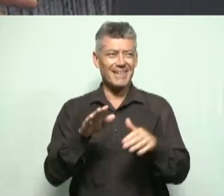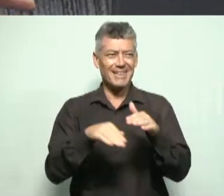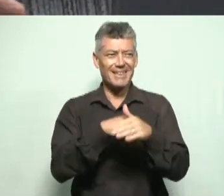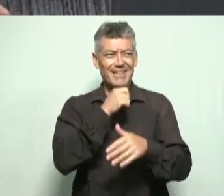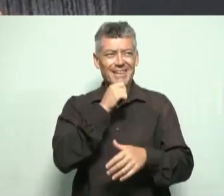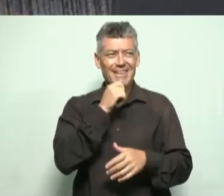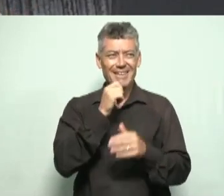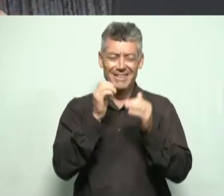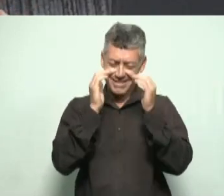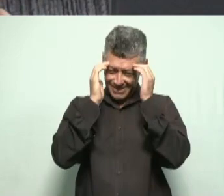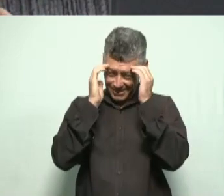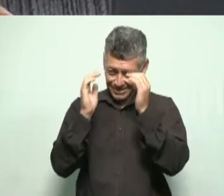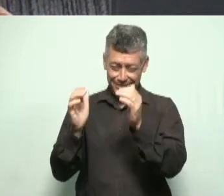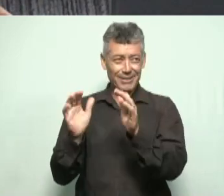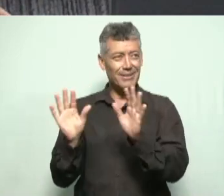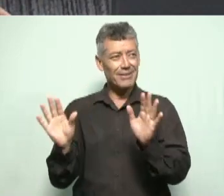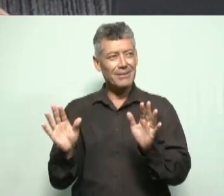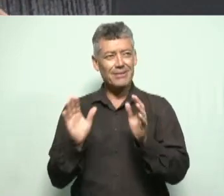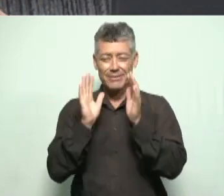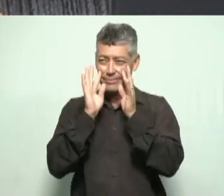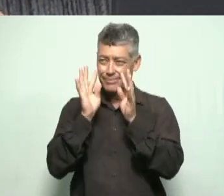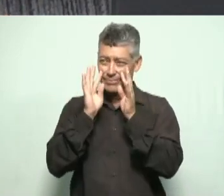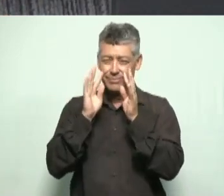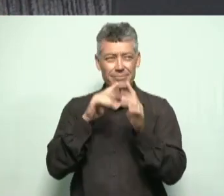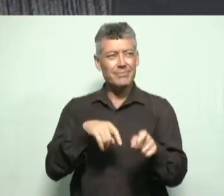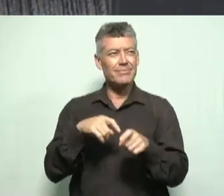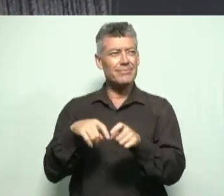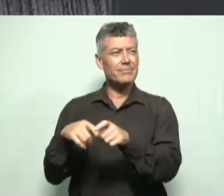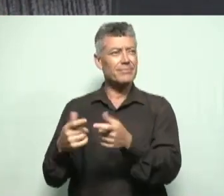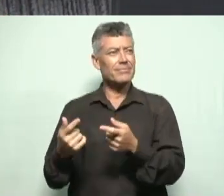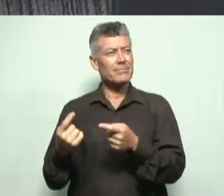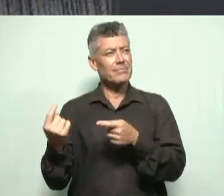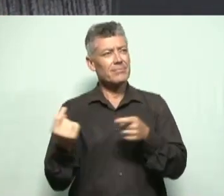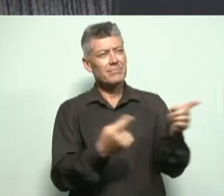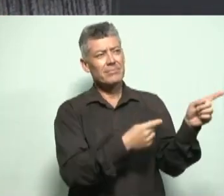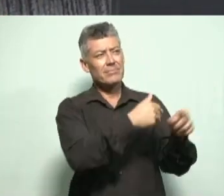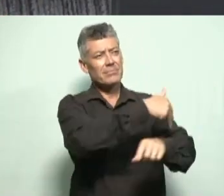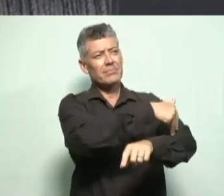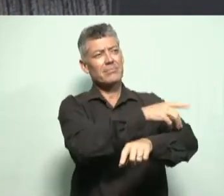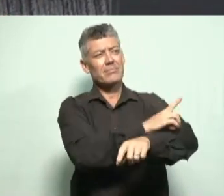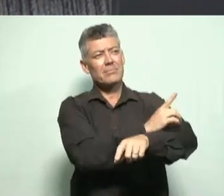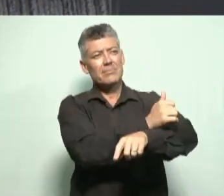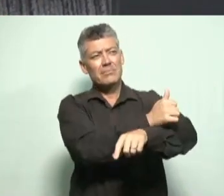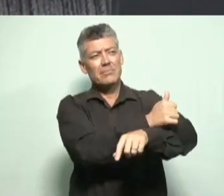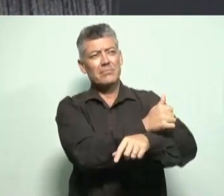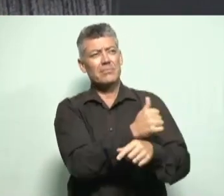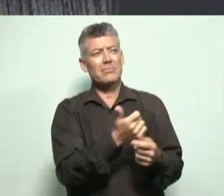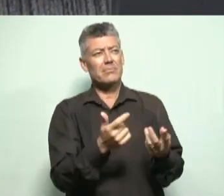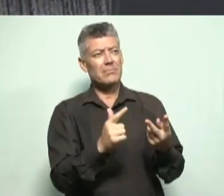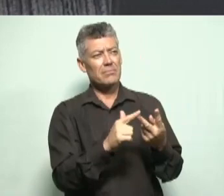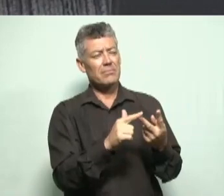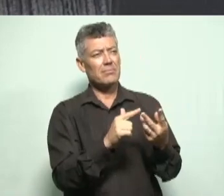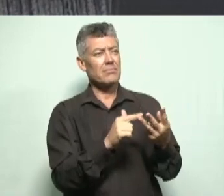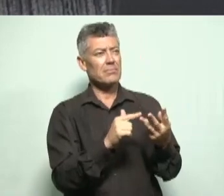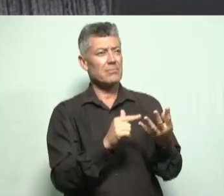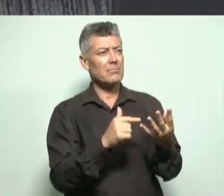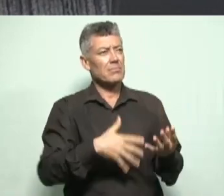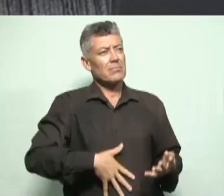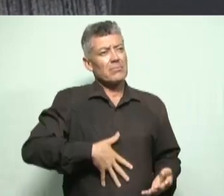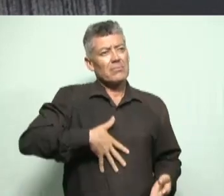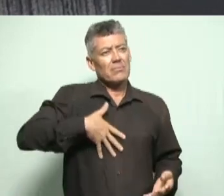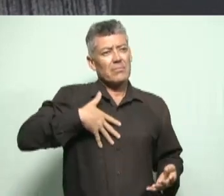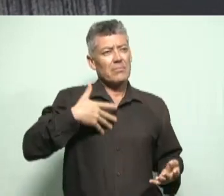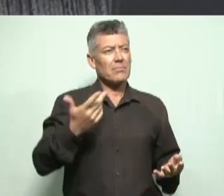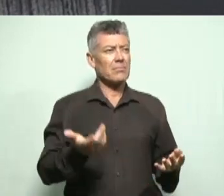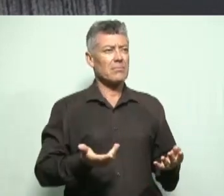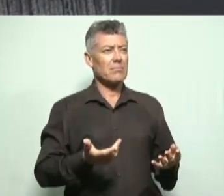assisto muito sertanejo, e não sou contra o show da Madonna. Sou contra aquela cena de sexo oral,